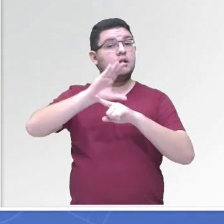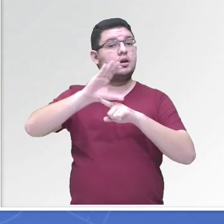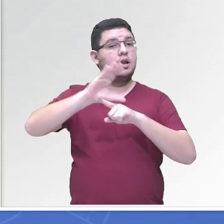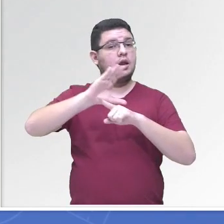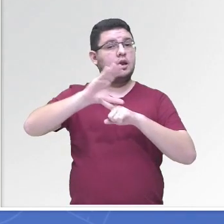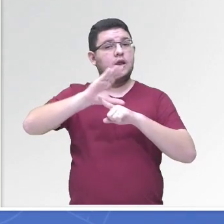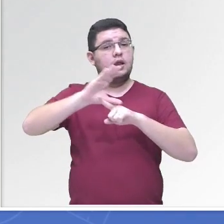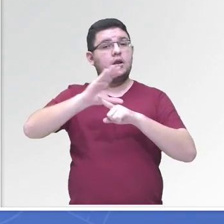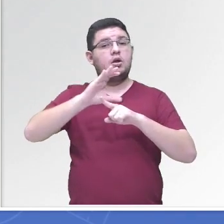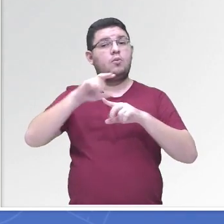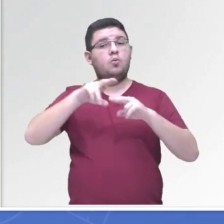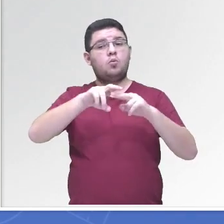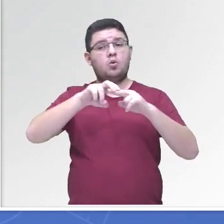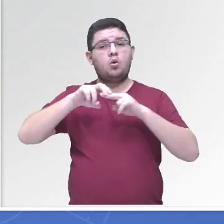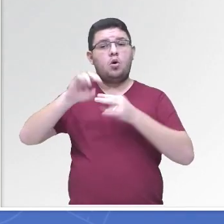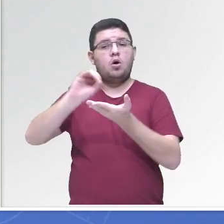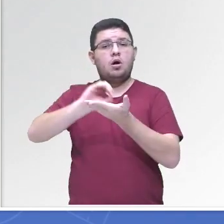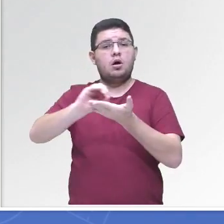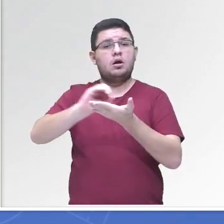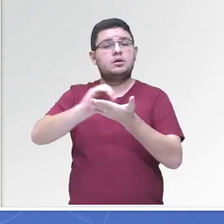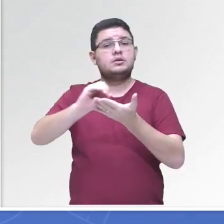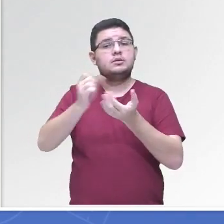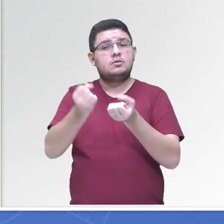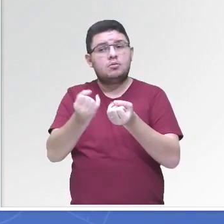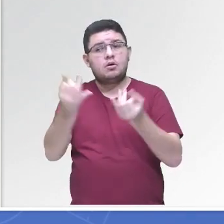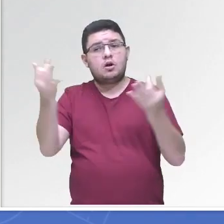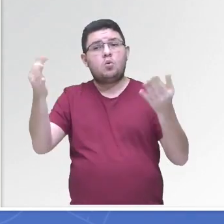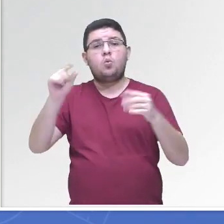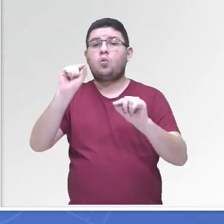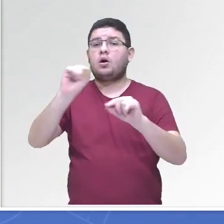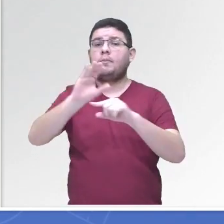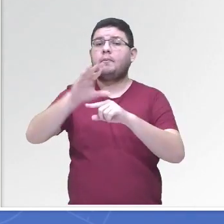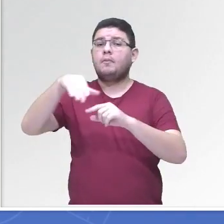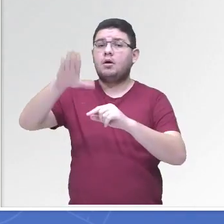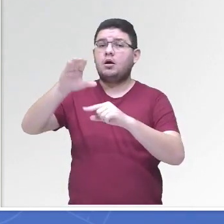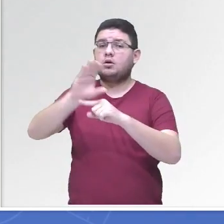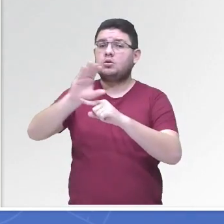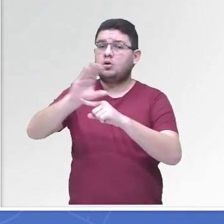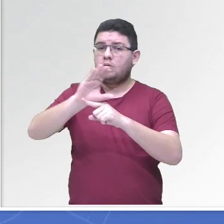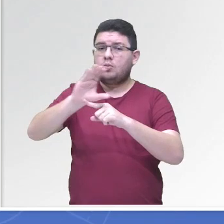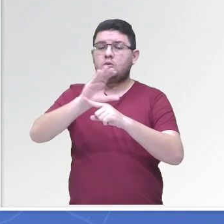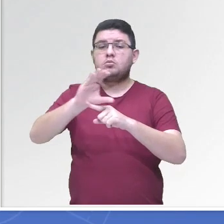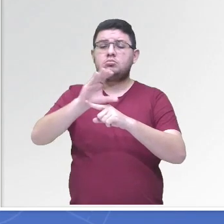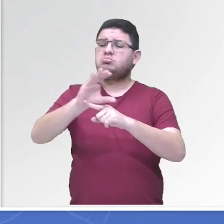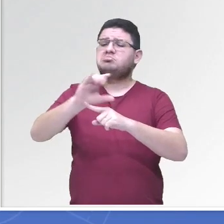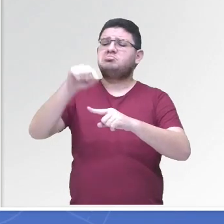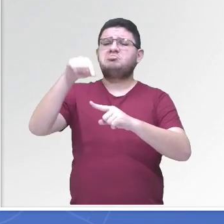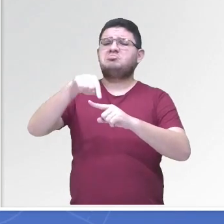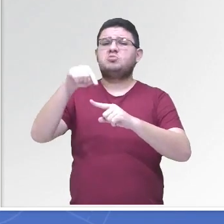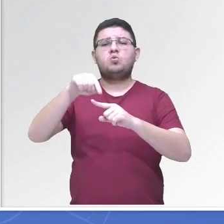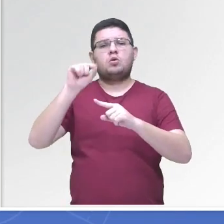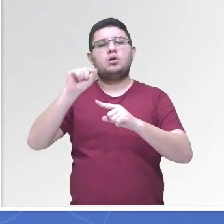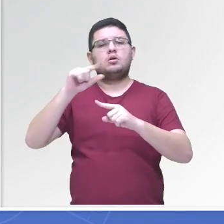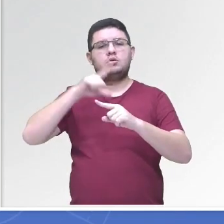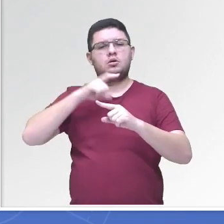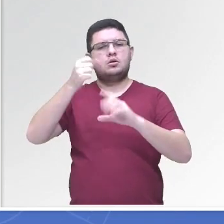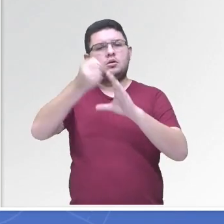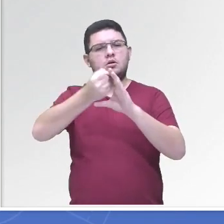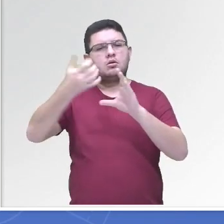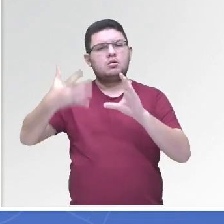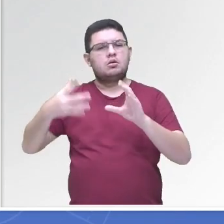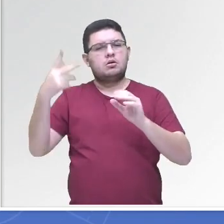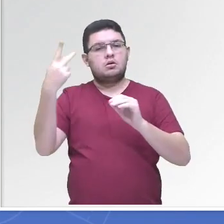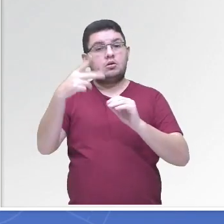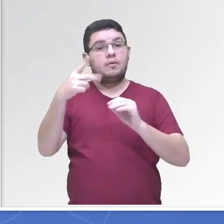compostos orgânicos, a gente tem uma quantidade tão grande dessas substâncias, porque o elemento carbono, ele tem uma característica, ele